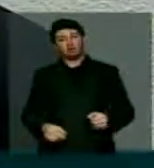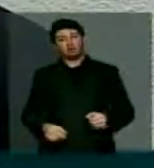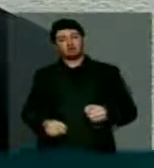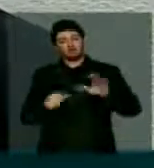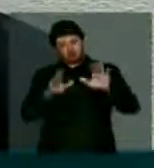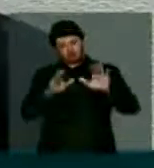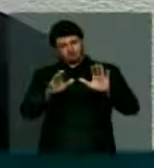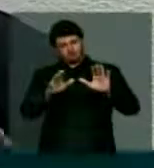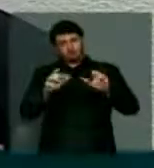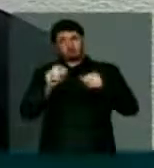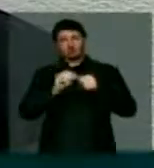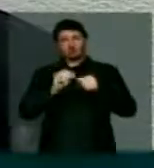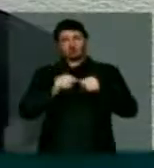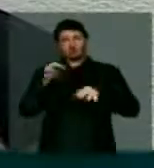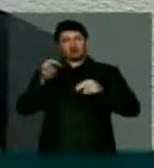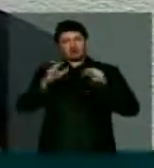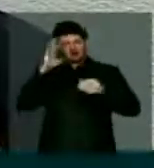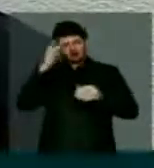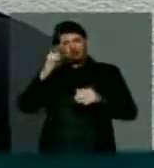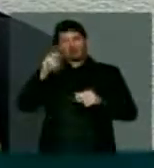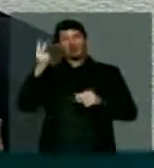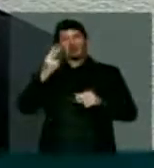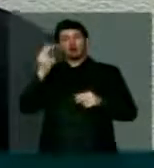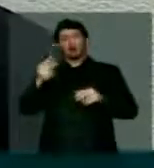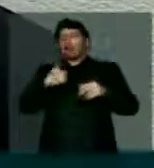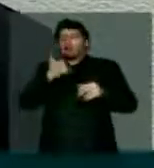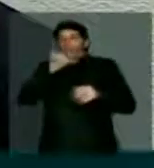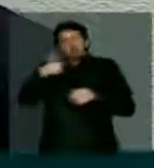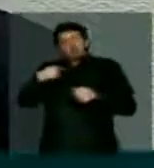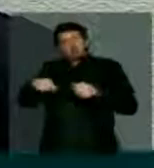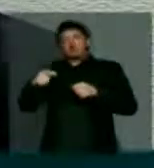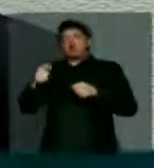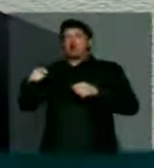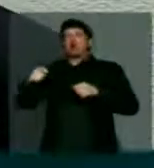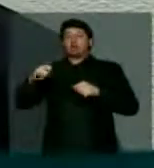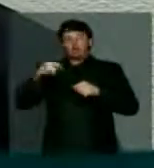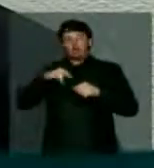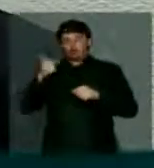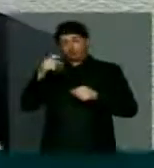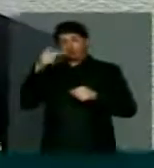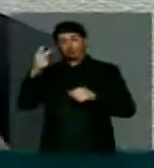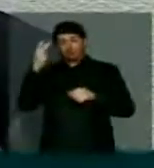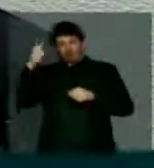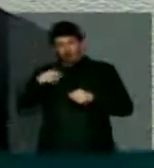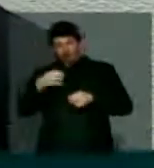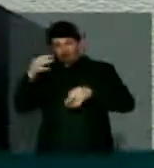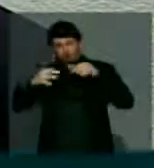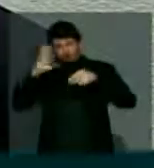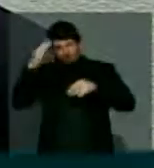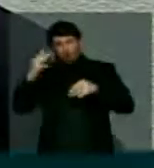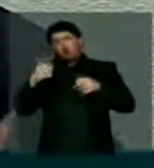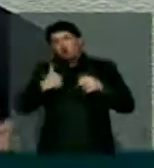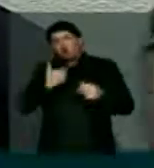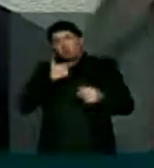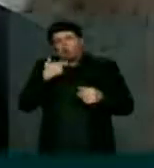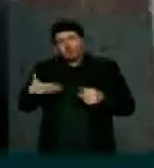Nós estamos fazendo juízo de valor que escapa. Sim, mas eu tenho que fazer juízo de valor, senão eu não estaria aqui. Sem dúvida. Eu que não posso